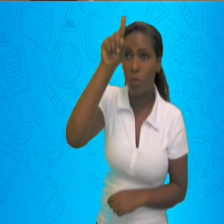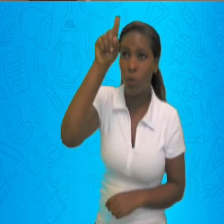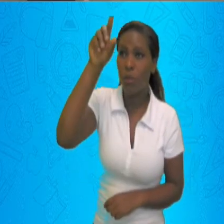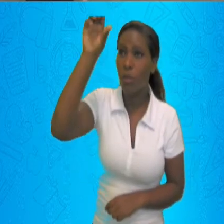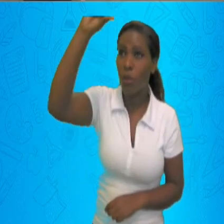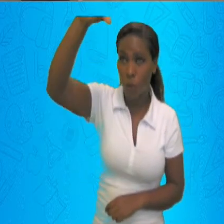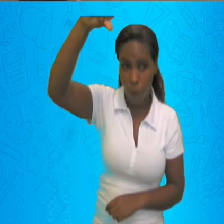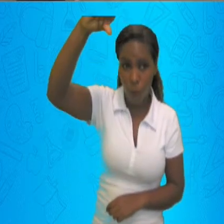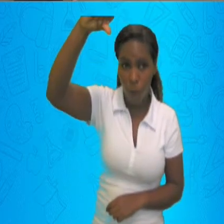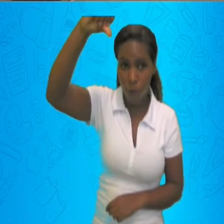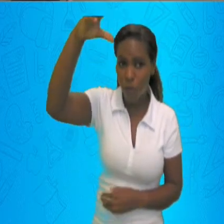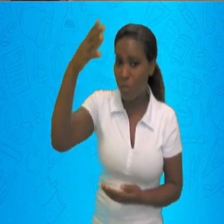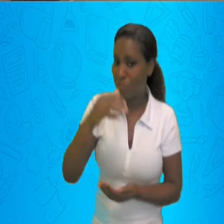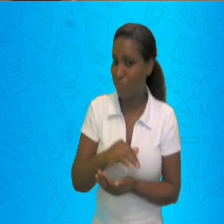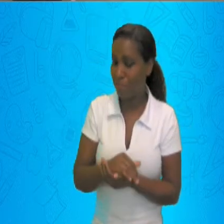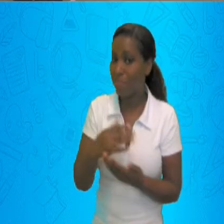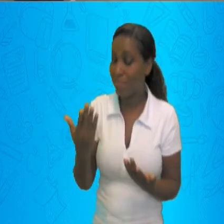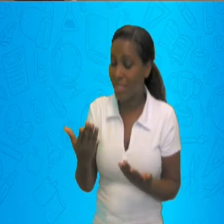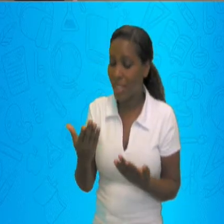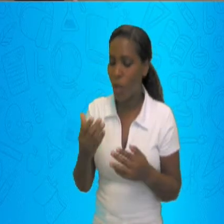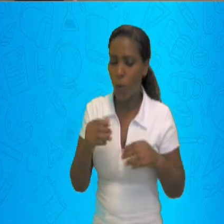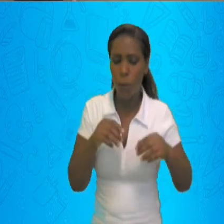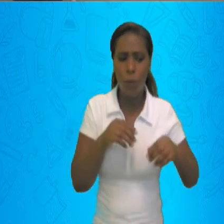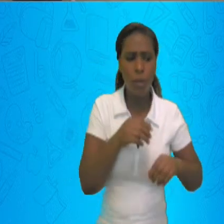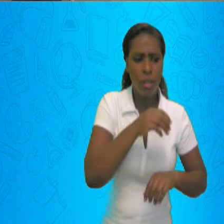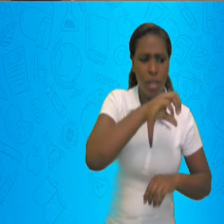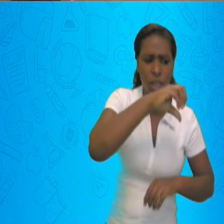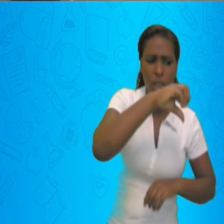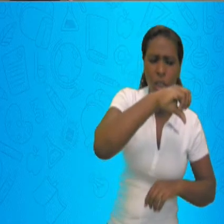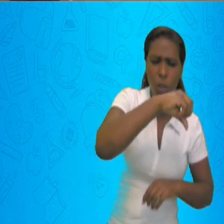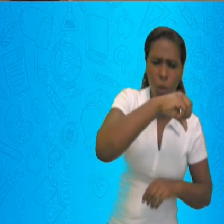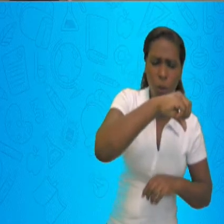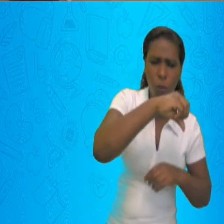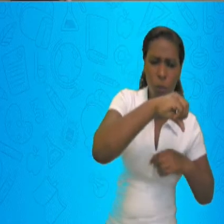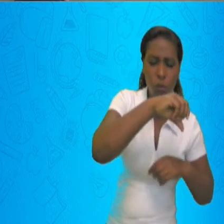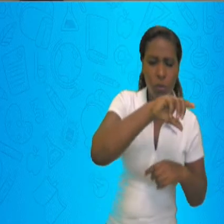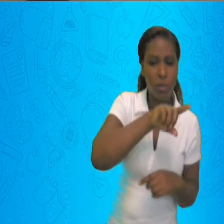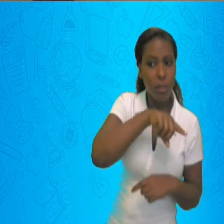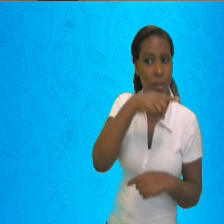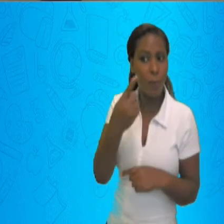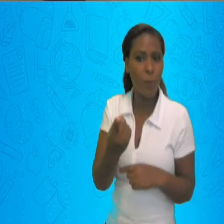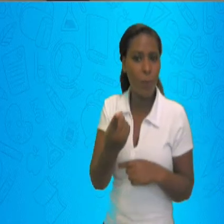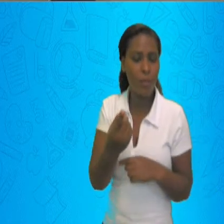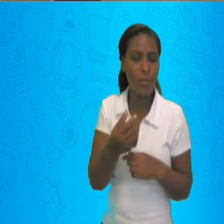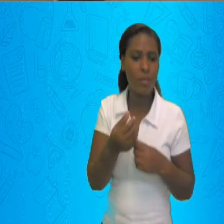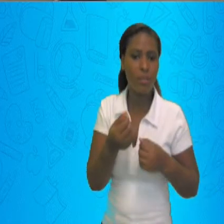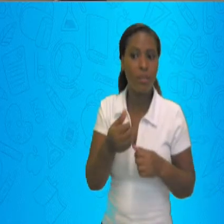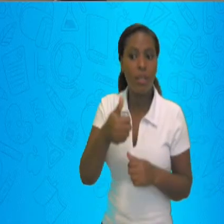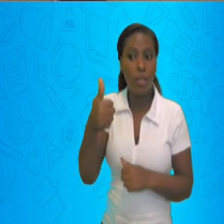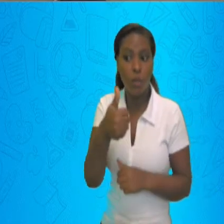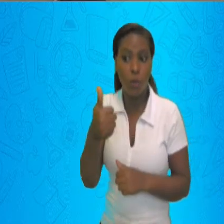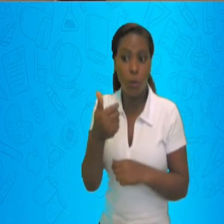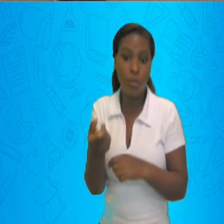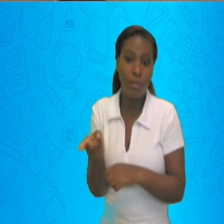de 9 e antes de 11, qual é o número par que existe? O 10, não é isso?